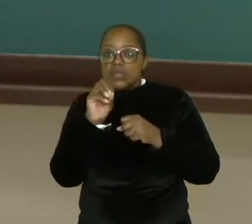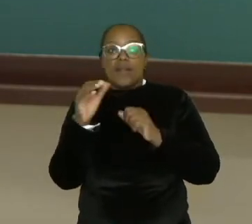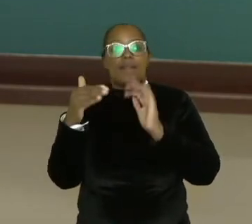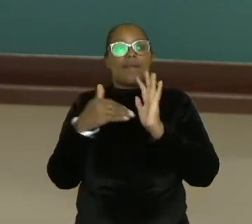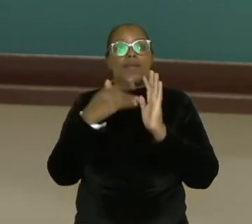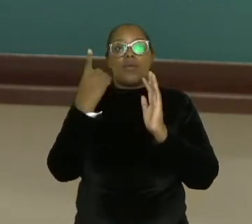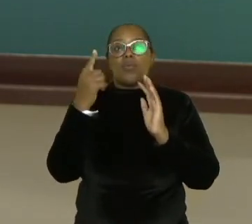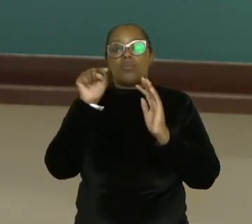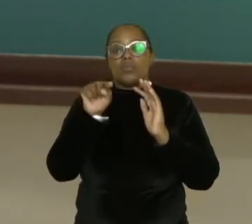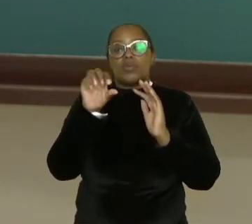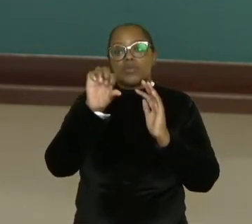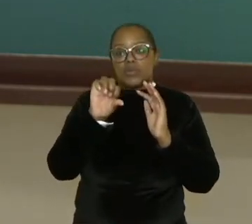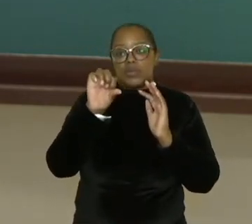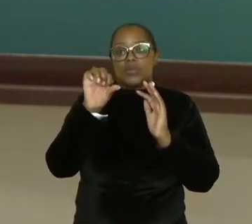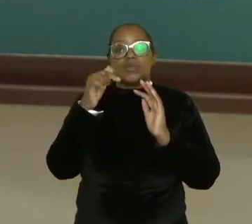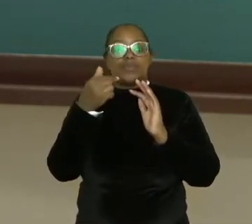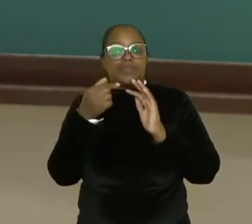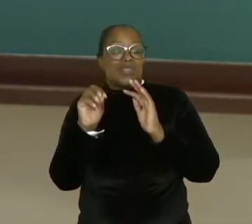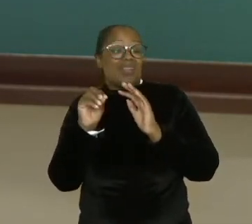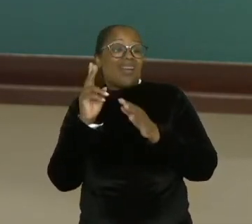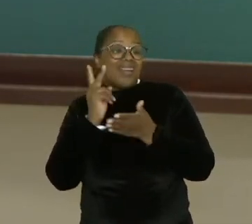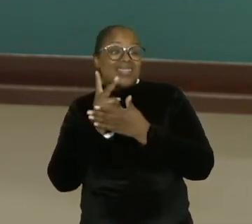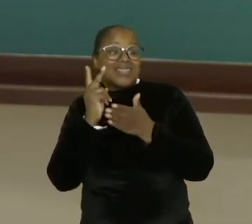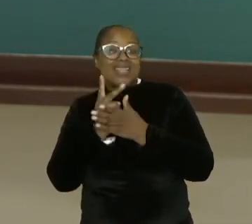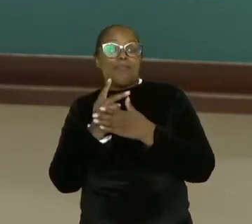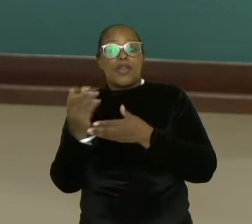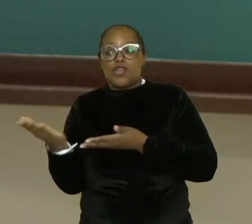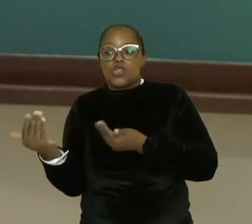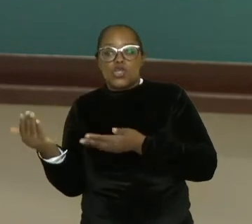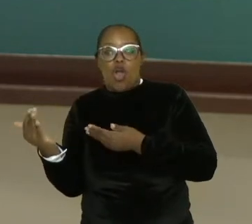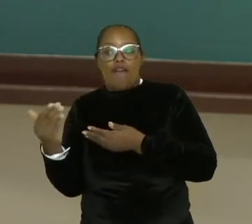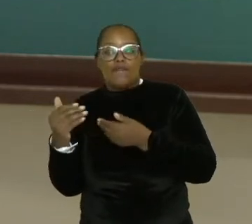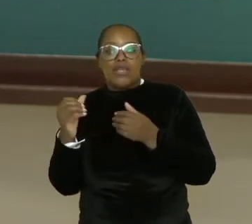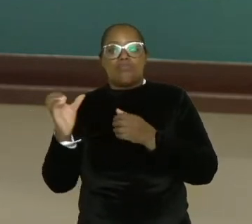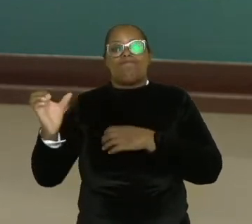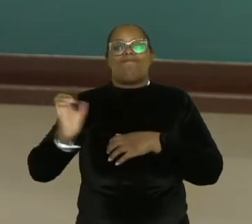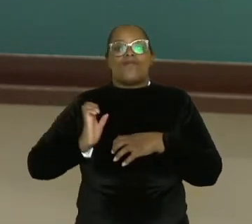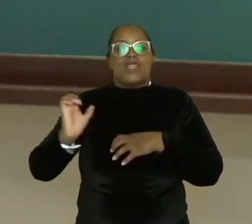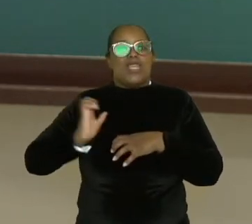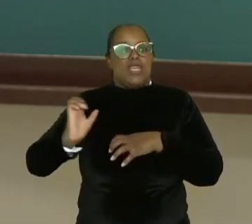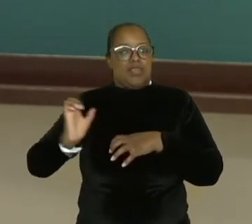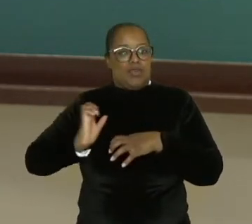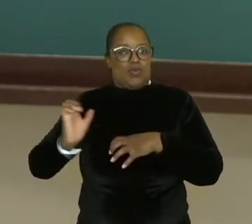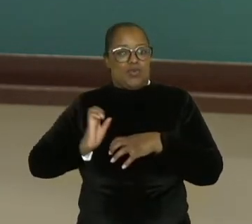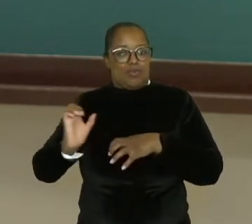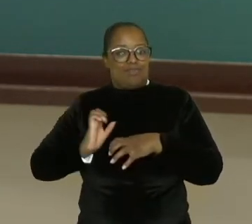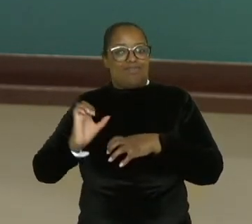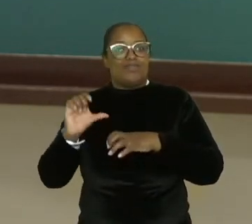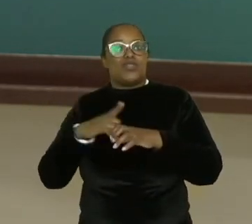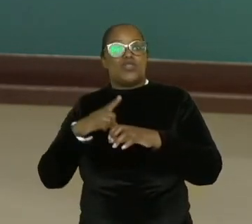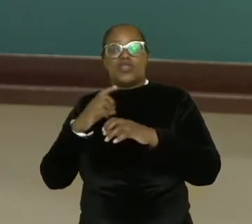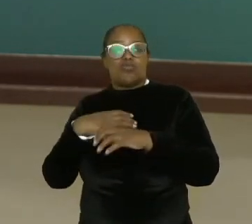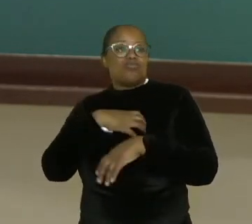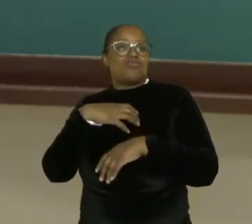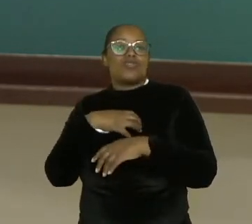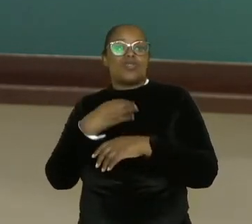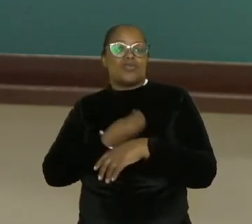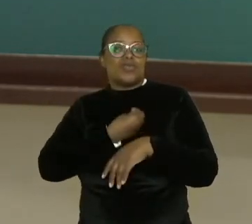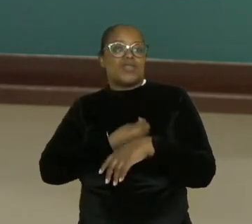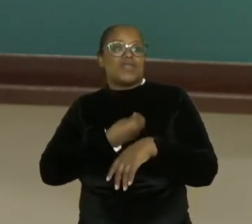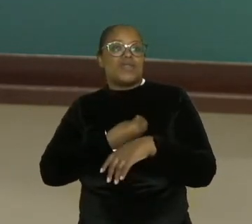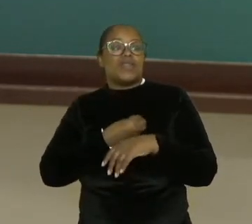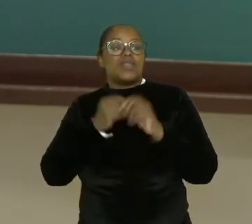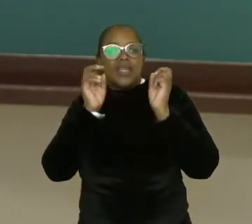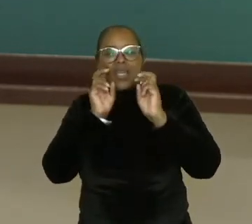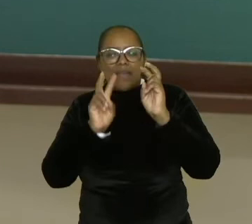surf, praticado por jovens de classe média alta, se integra à defesa de um estilo de vida que questionava o consumo e a